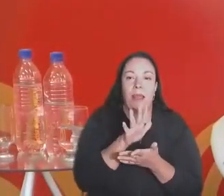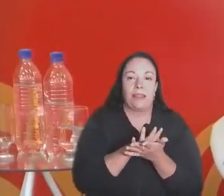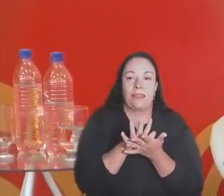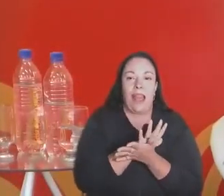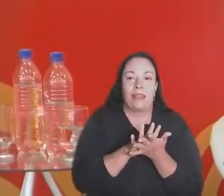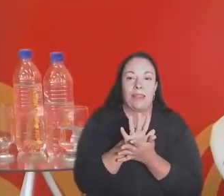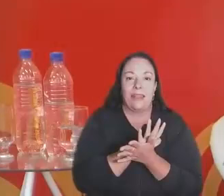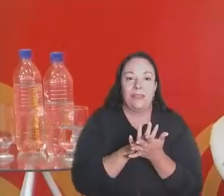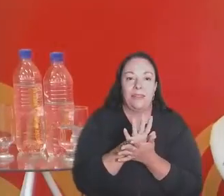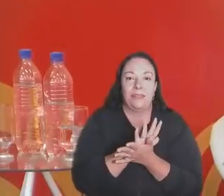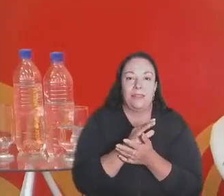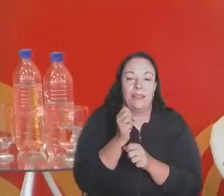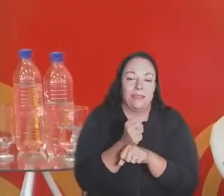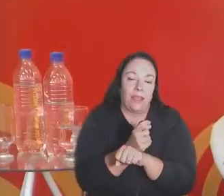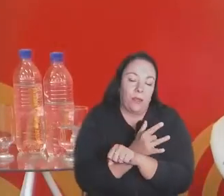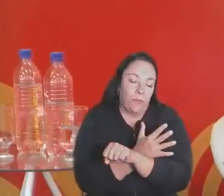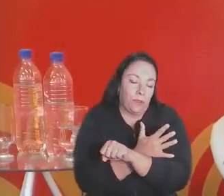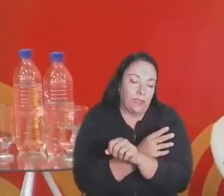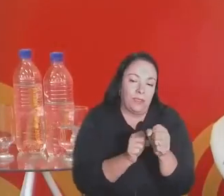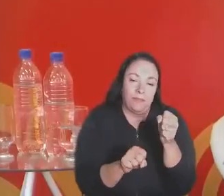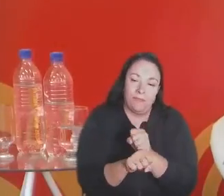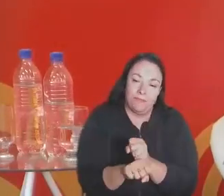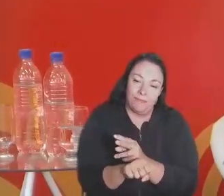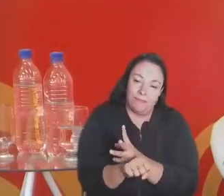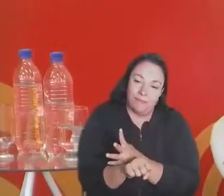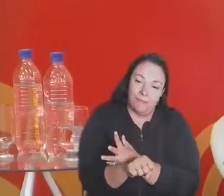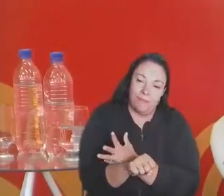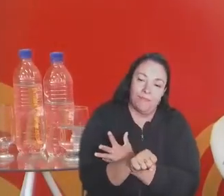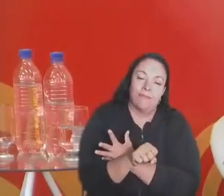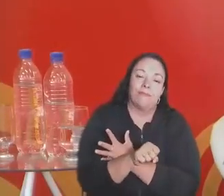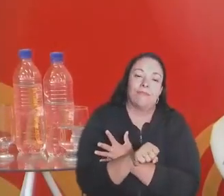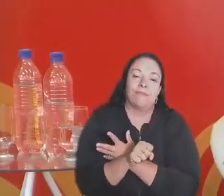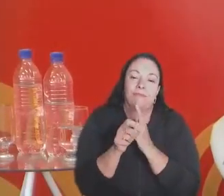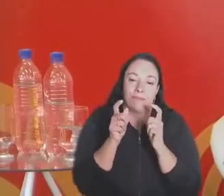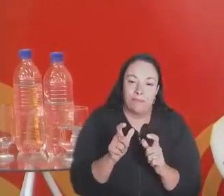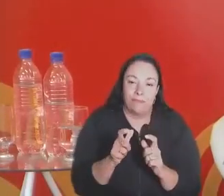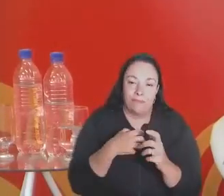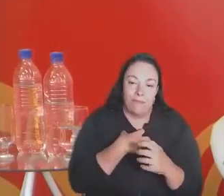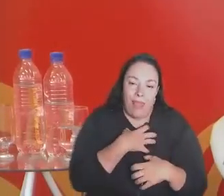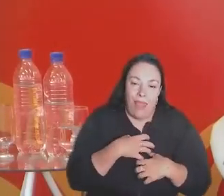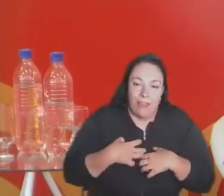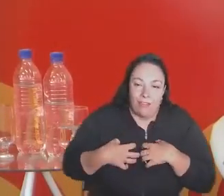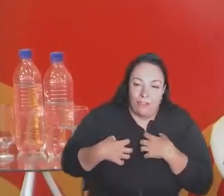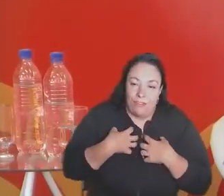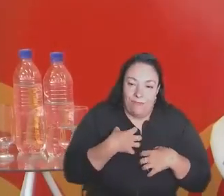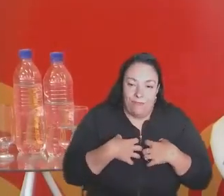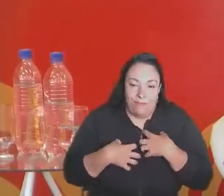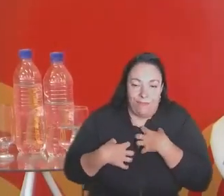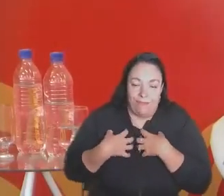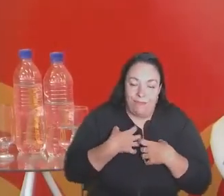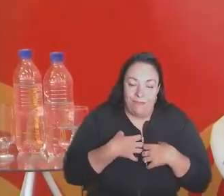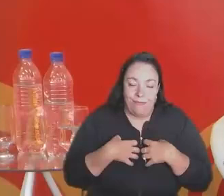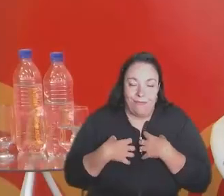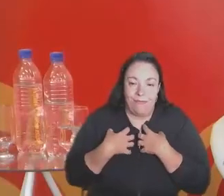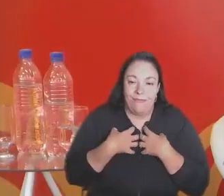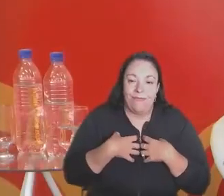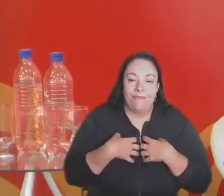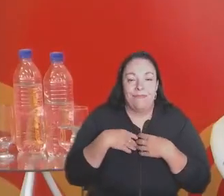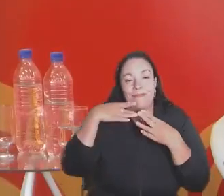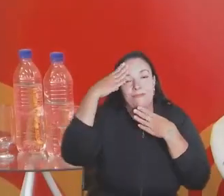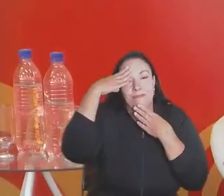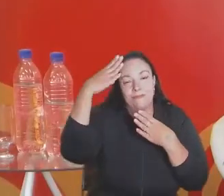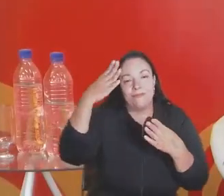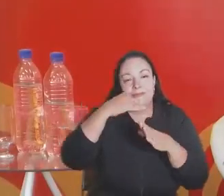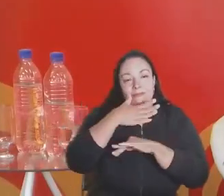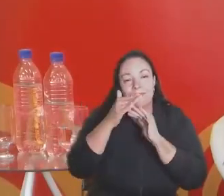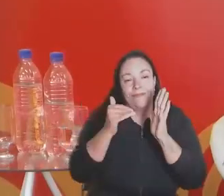Tanta emoção que eu procurei colocar ali dentro, que isso, de alguma forma, mexe com a gente. Mas, enfim, é isso. Mas muito obrigado a todos